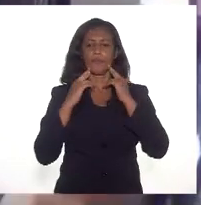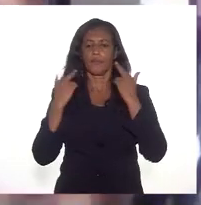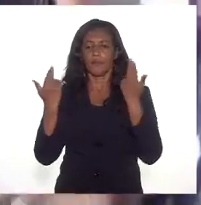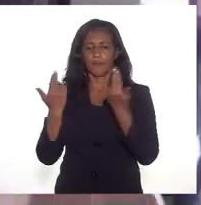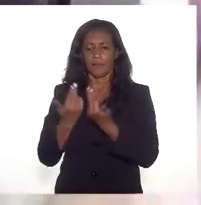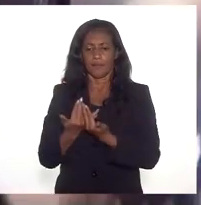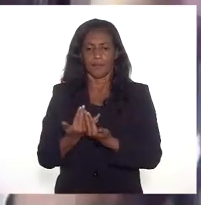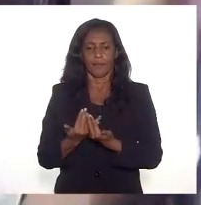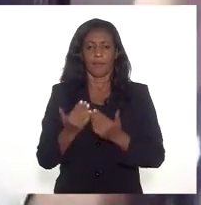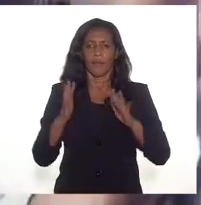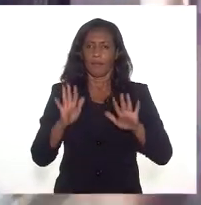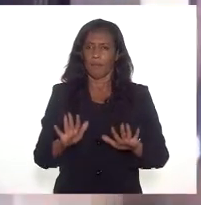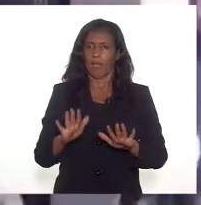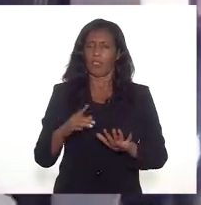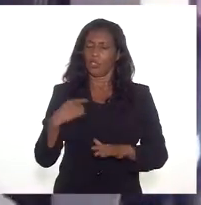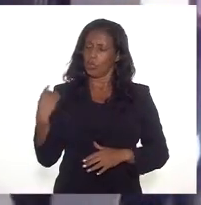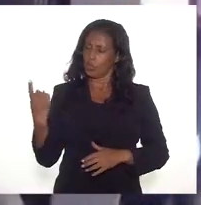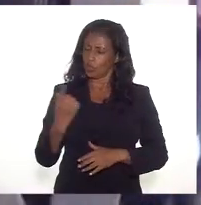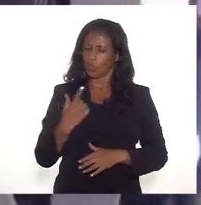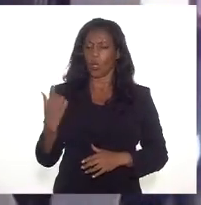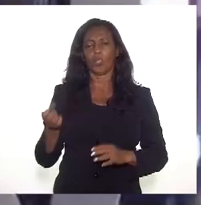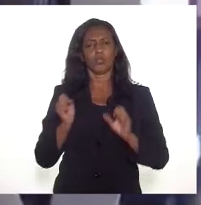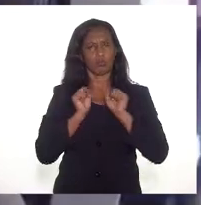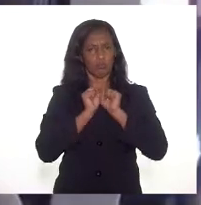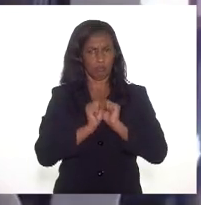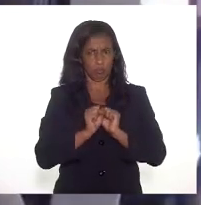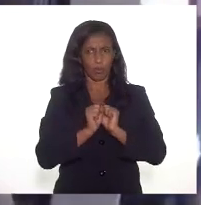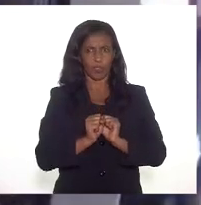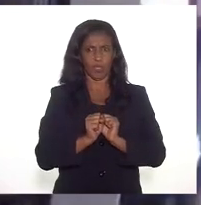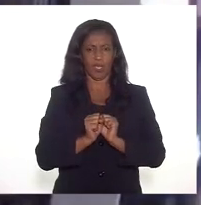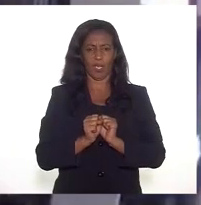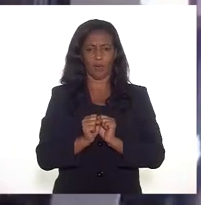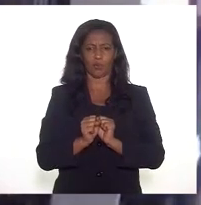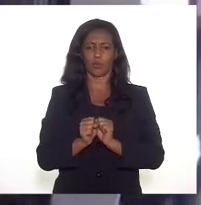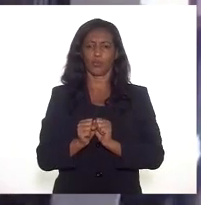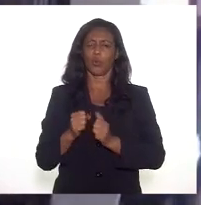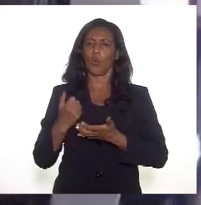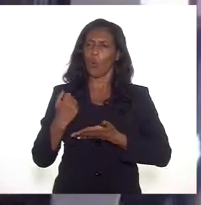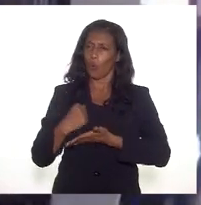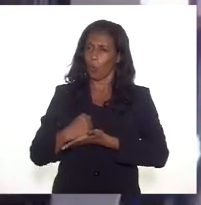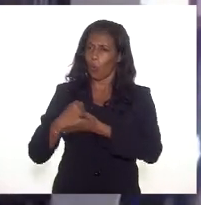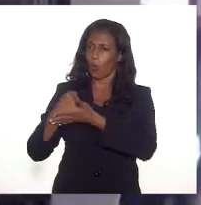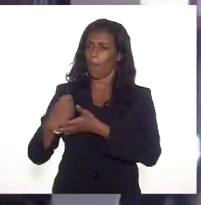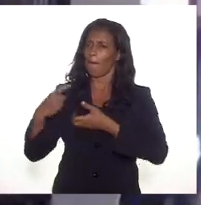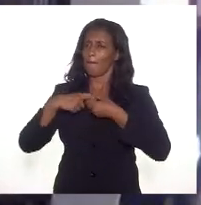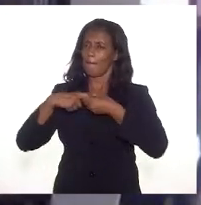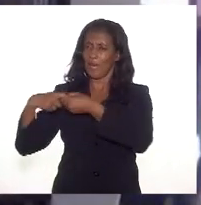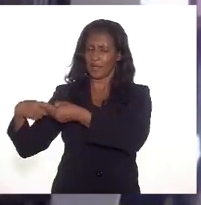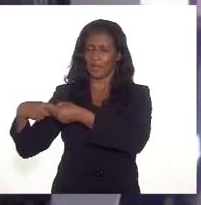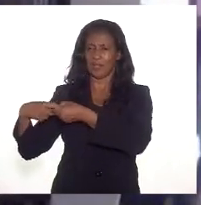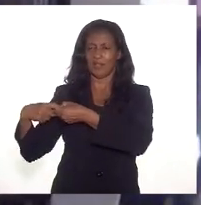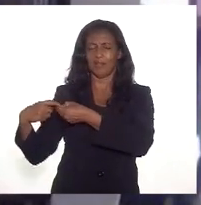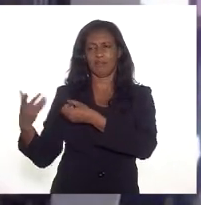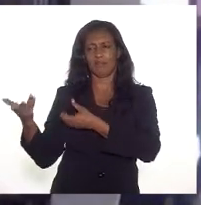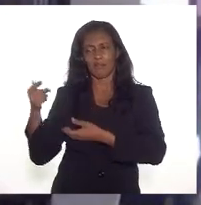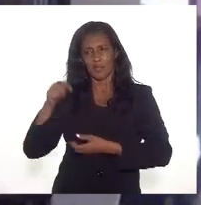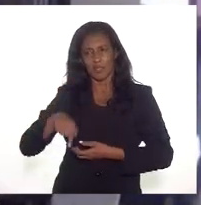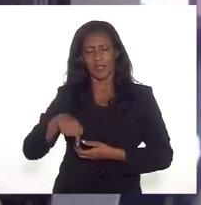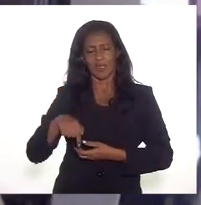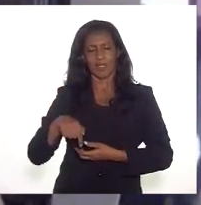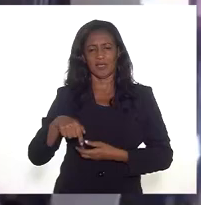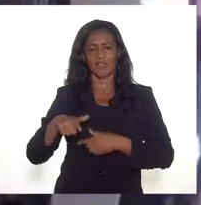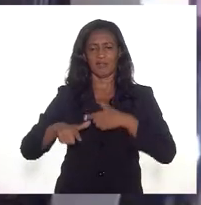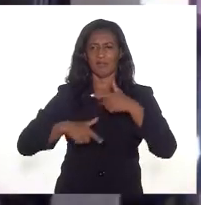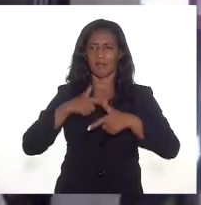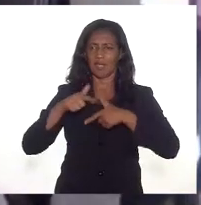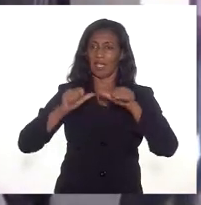mas que, pelo menos, a gente poderá contar como parceiros nesta nossa missão, que é mudar